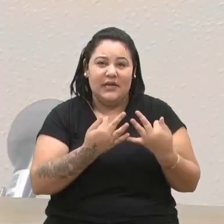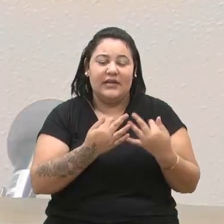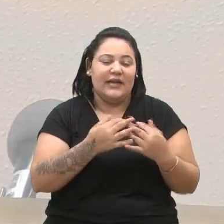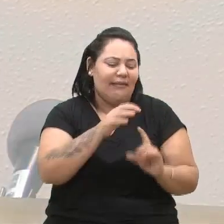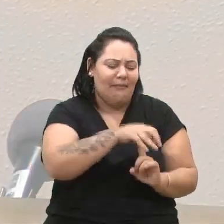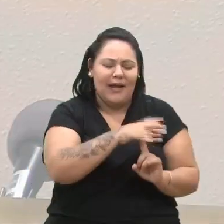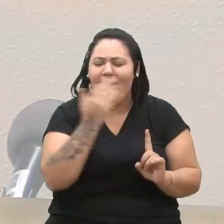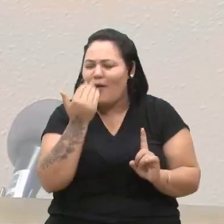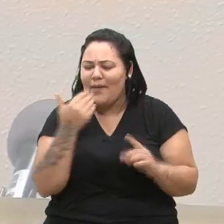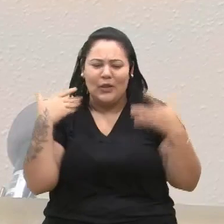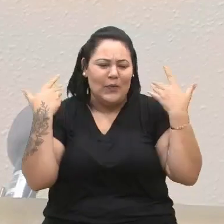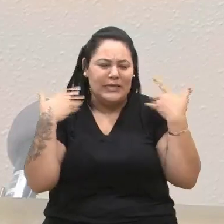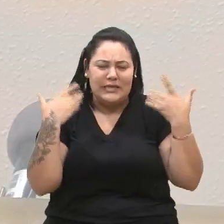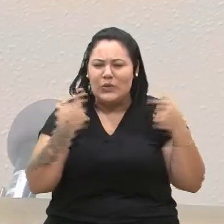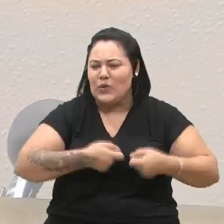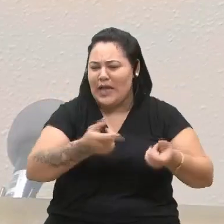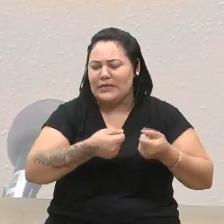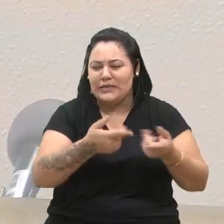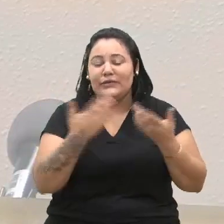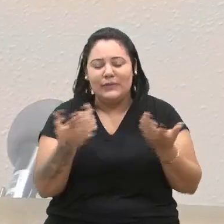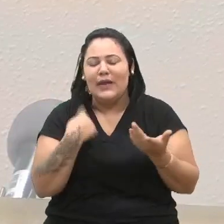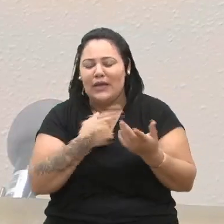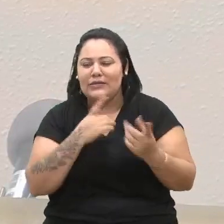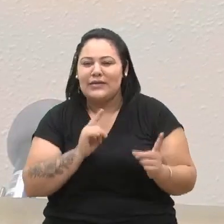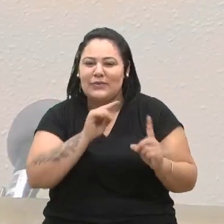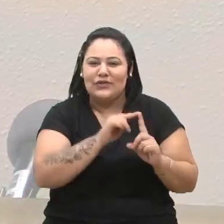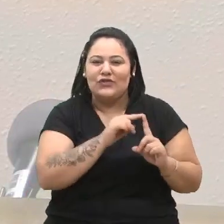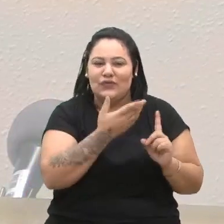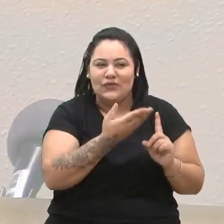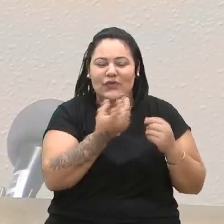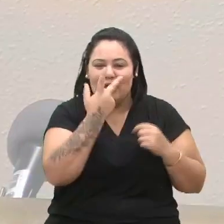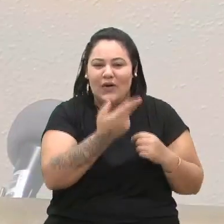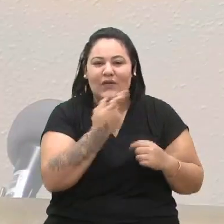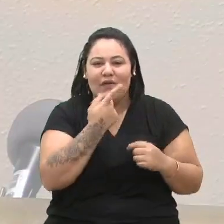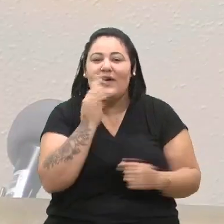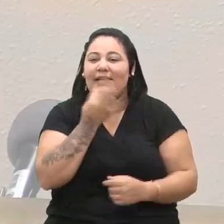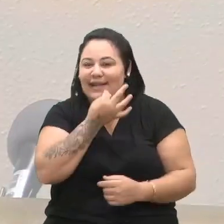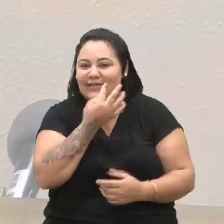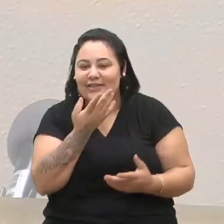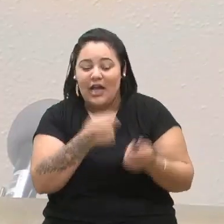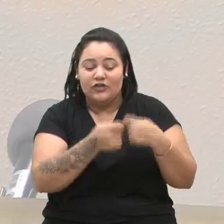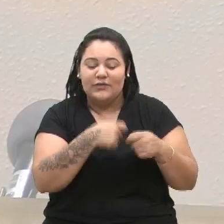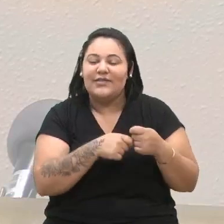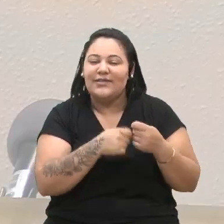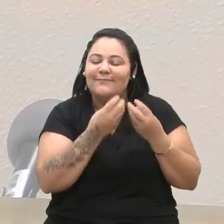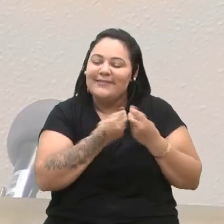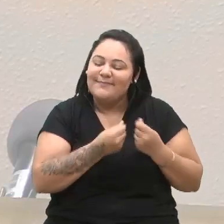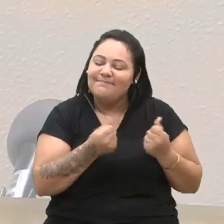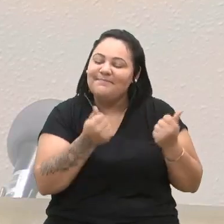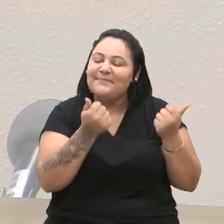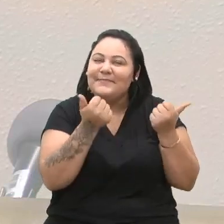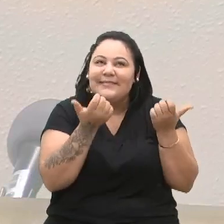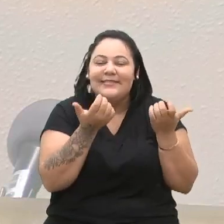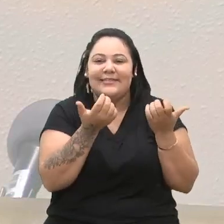por tudo. Então, para nós, eu acho que foi o objetivo e, como disse a vereadora Tati, a administração foi bastante sensível também, né? Não deram